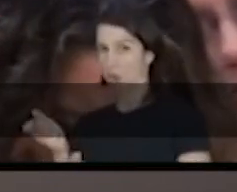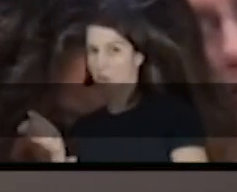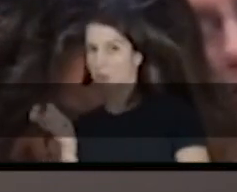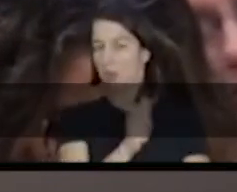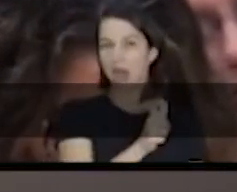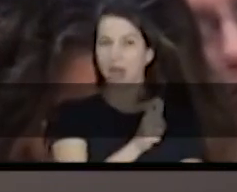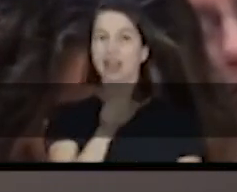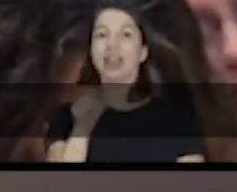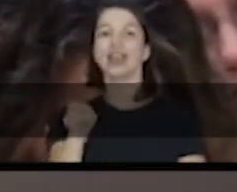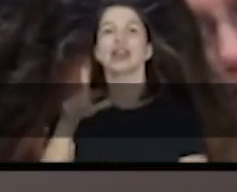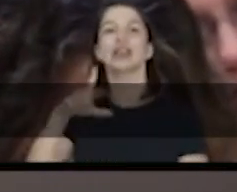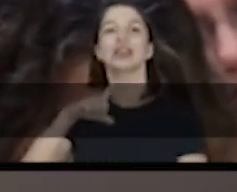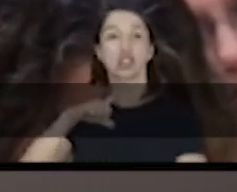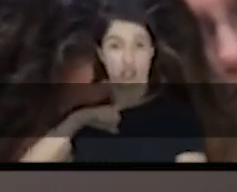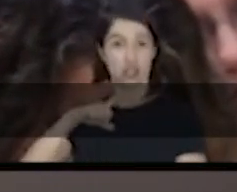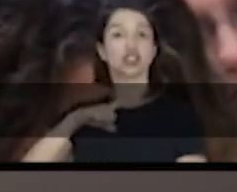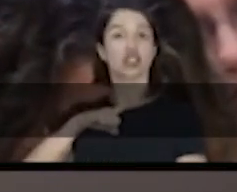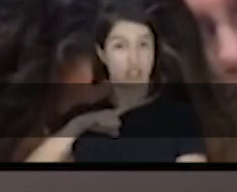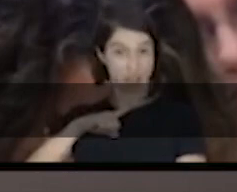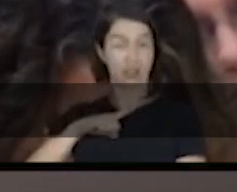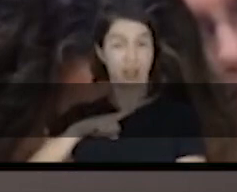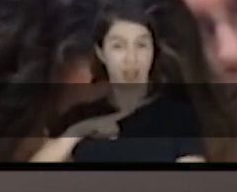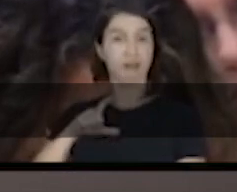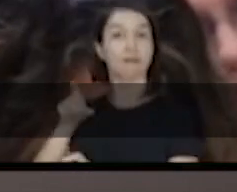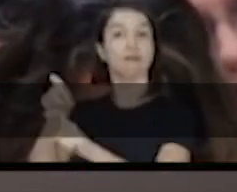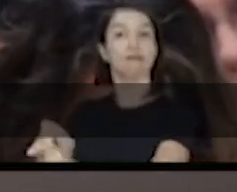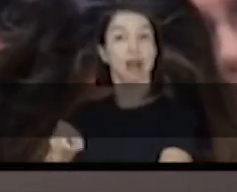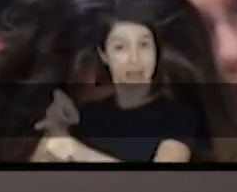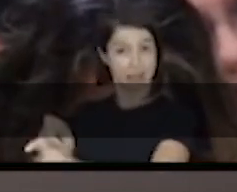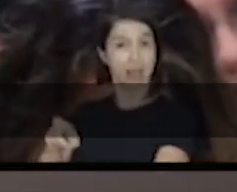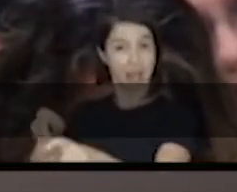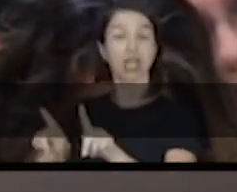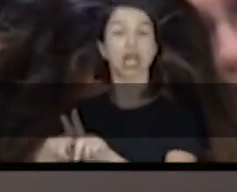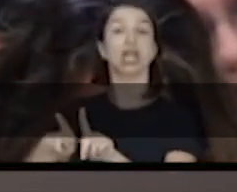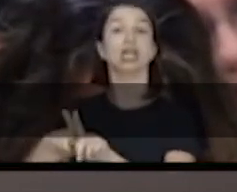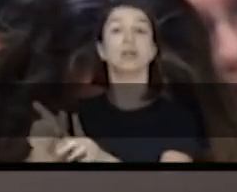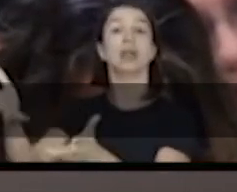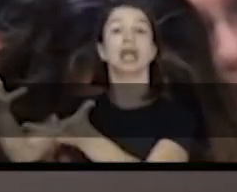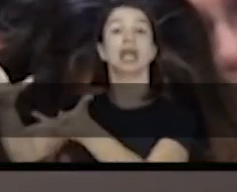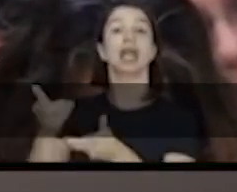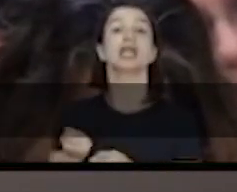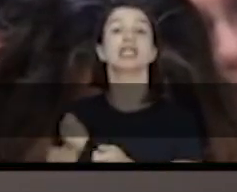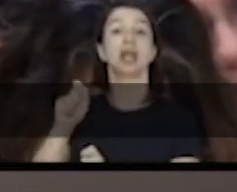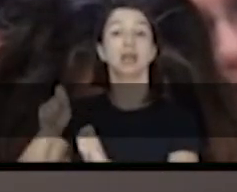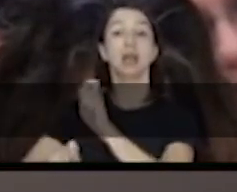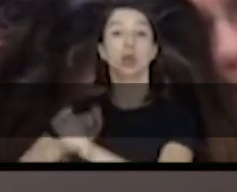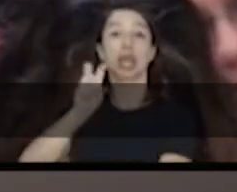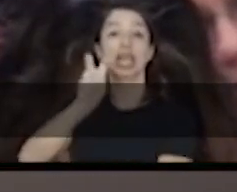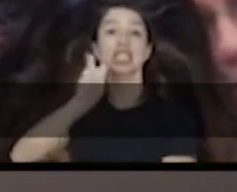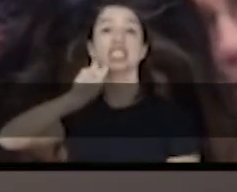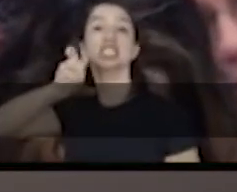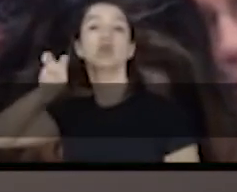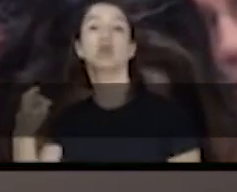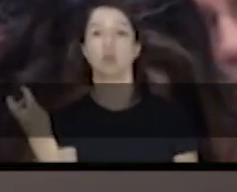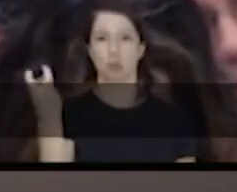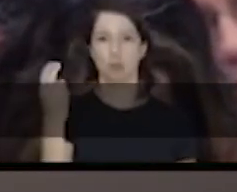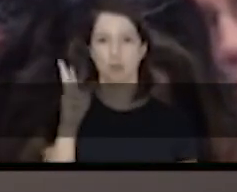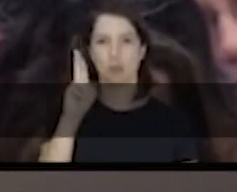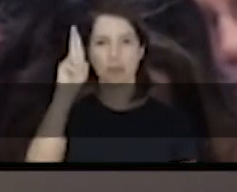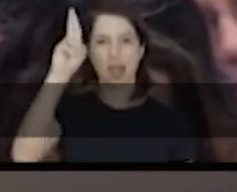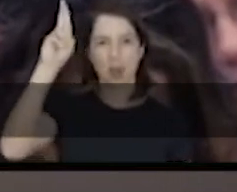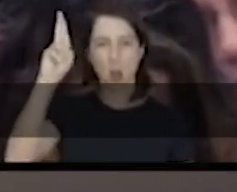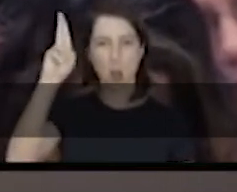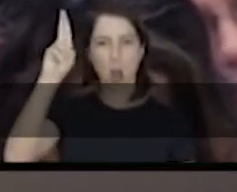tinha recebido 5 mil reais do auxílio emergencial, e ele tinha, me parece,